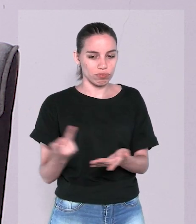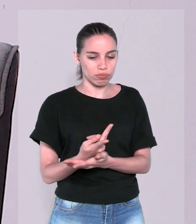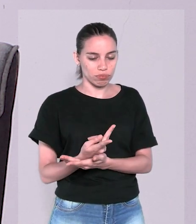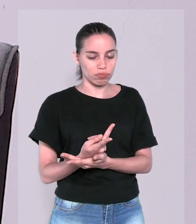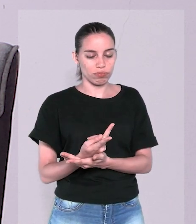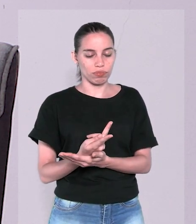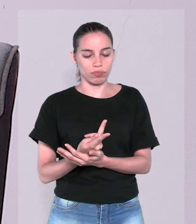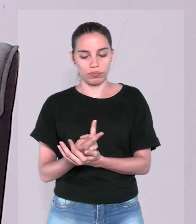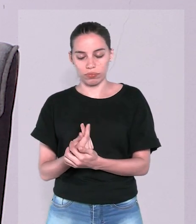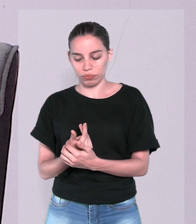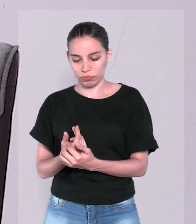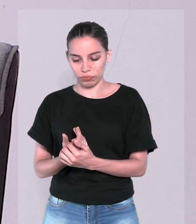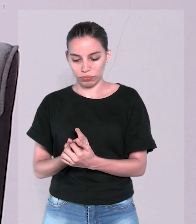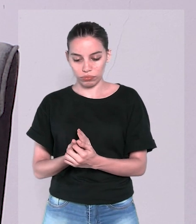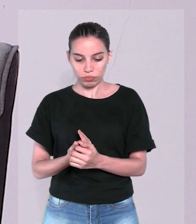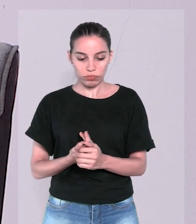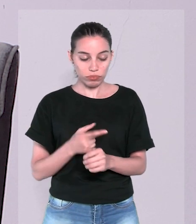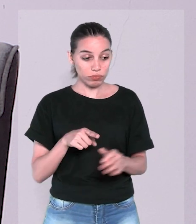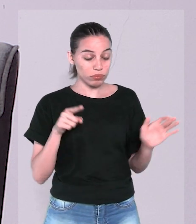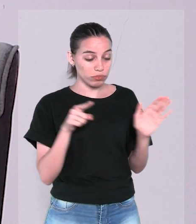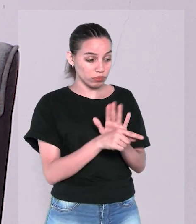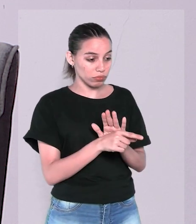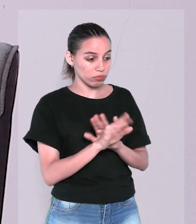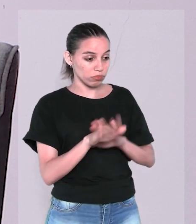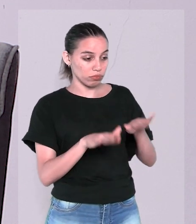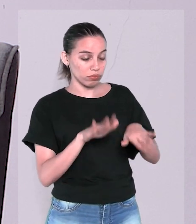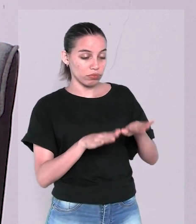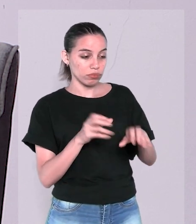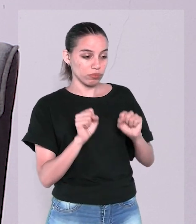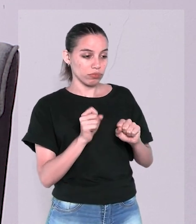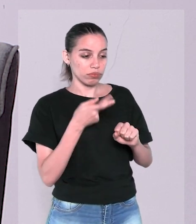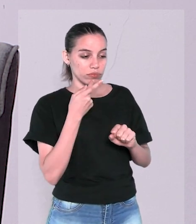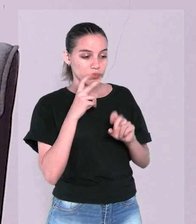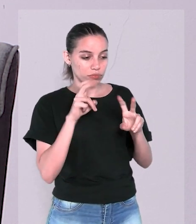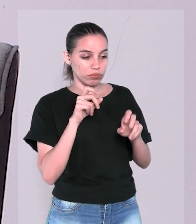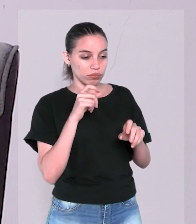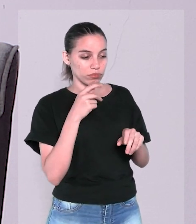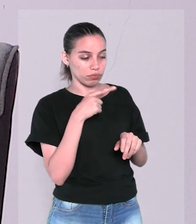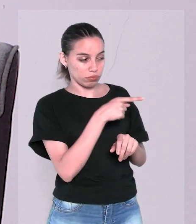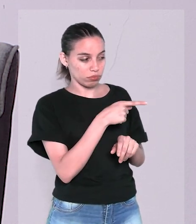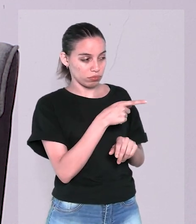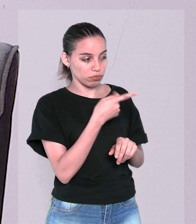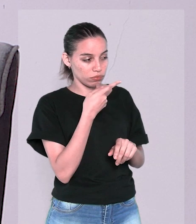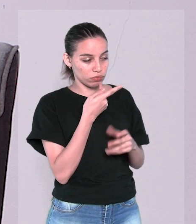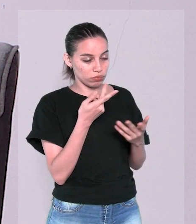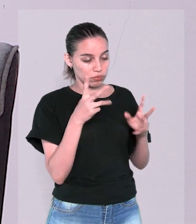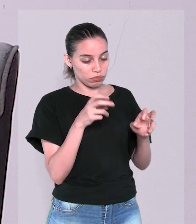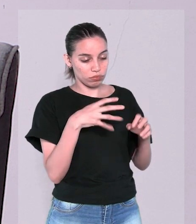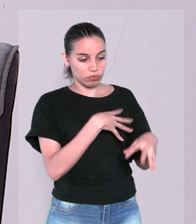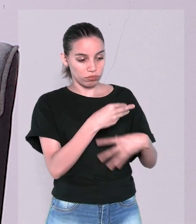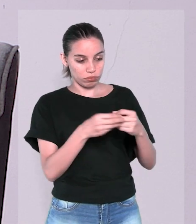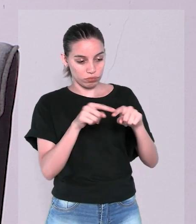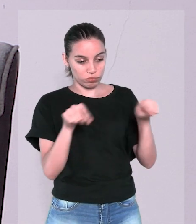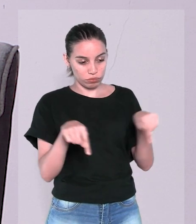internets. Então, a geração do quarto, ela aprendeu a lidar com essas violências e utiliza essas violências, no